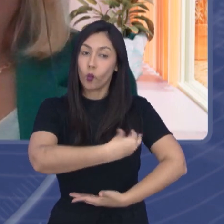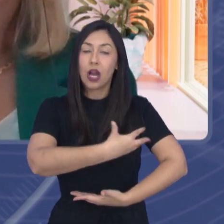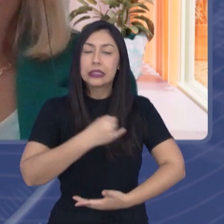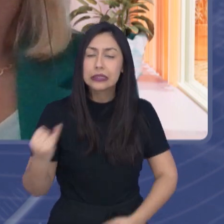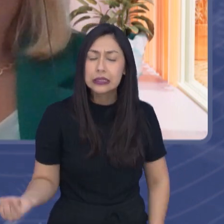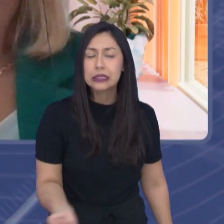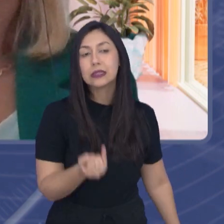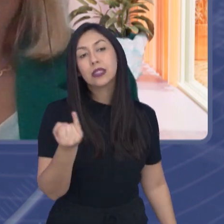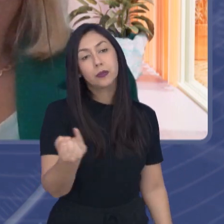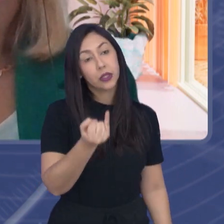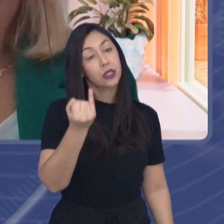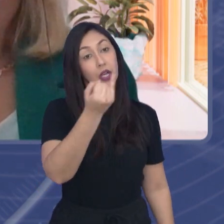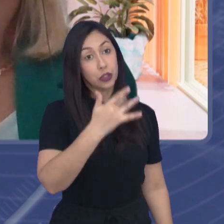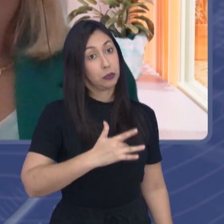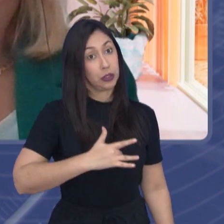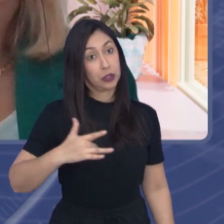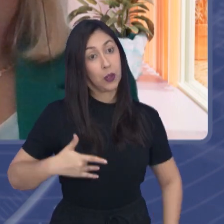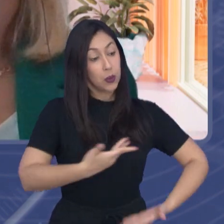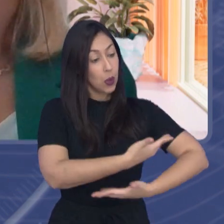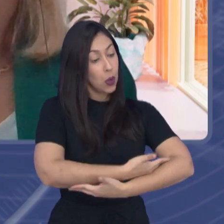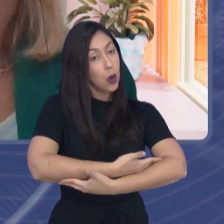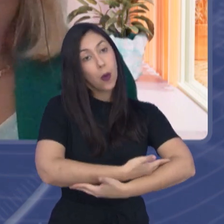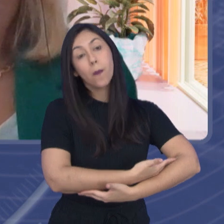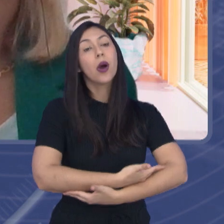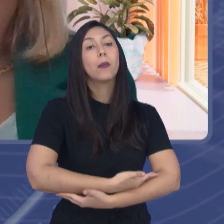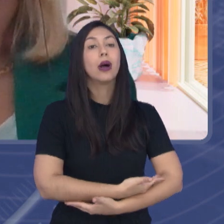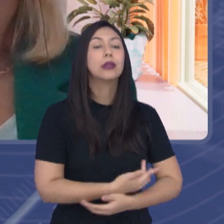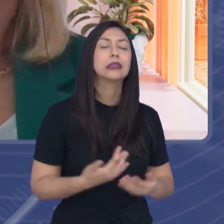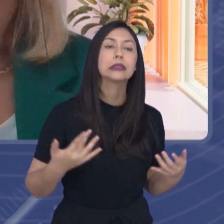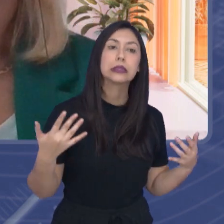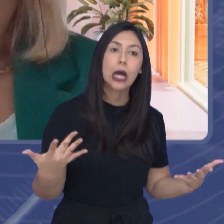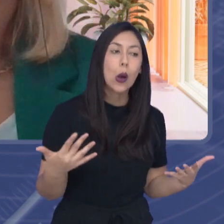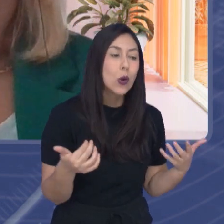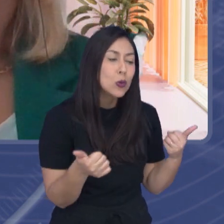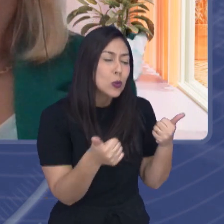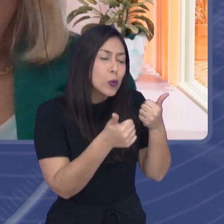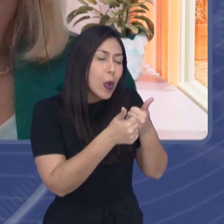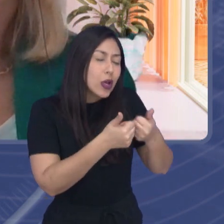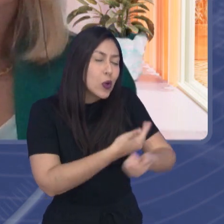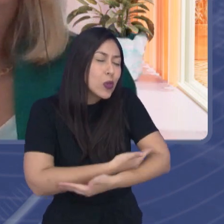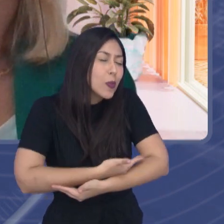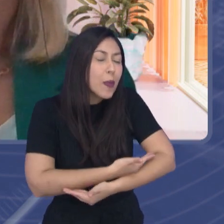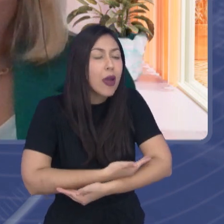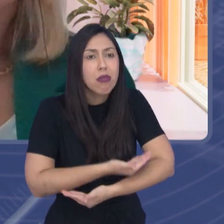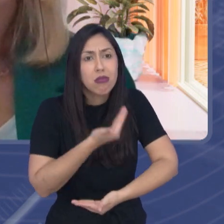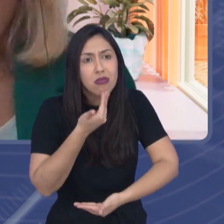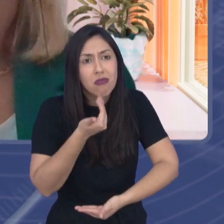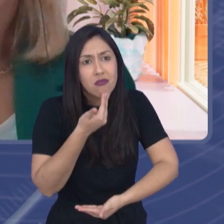que é importantíssimo para a saúde do bebê. E aí, quando você está ali perto da criança, é muito mais fácil,